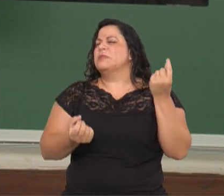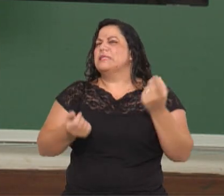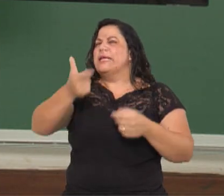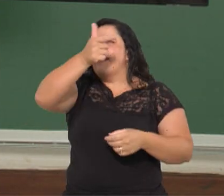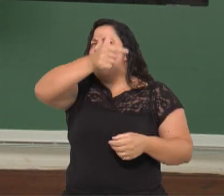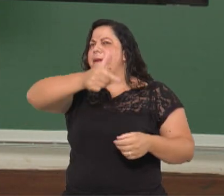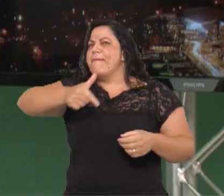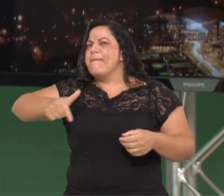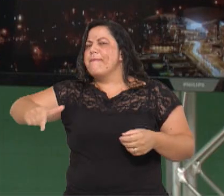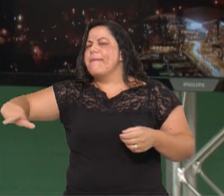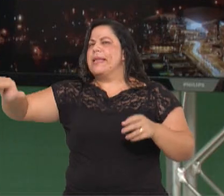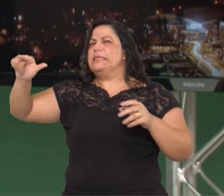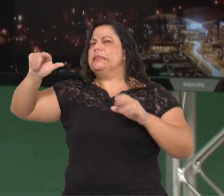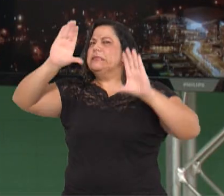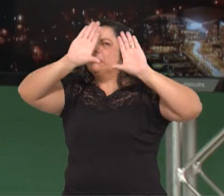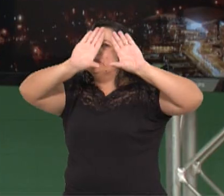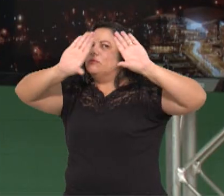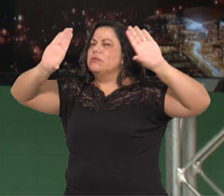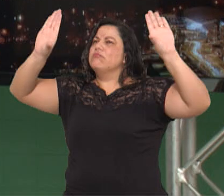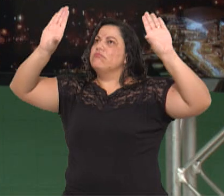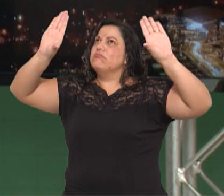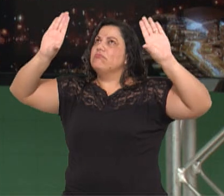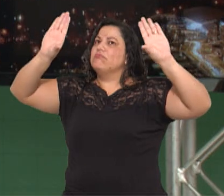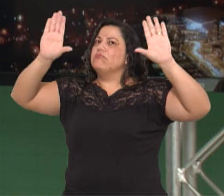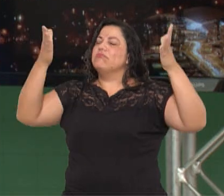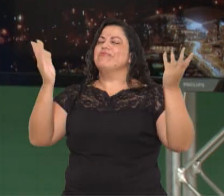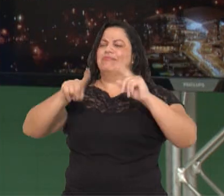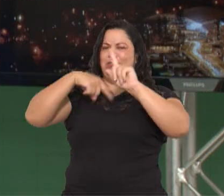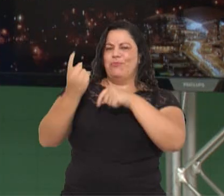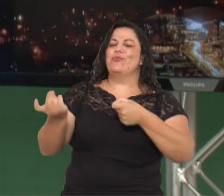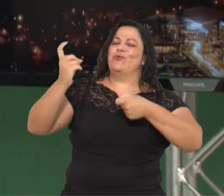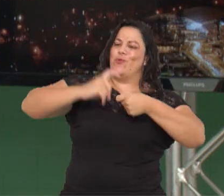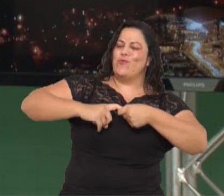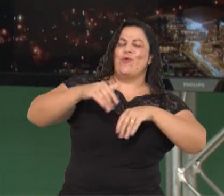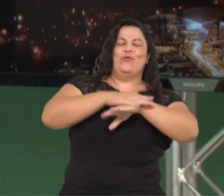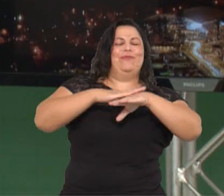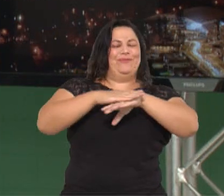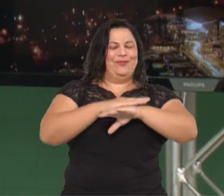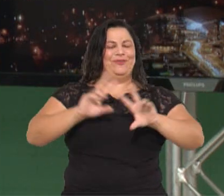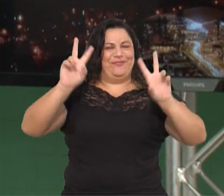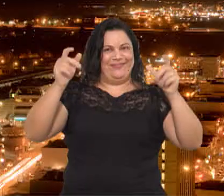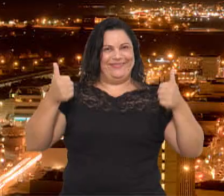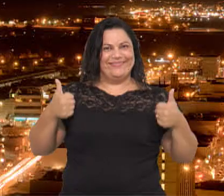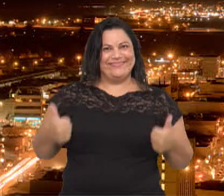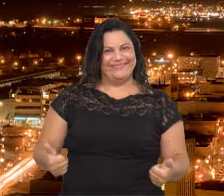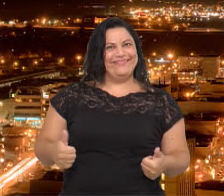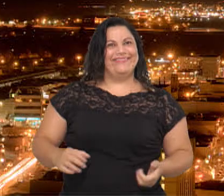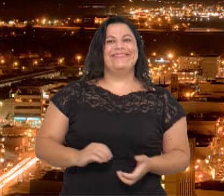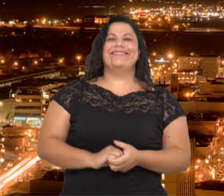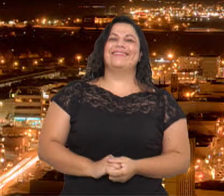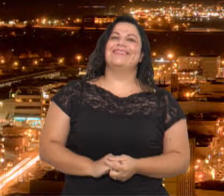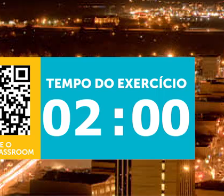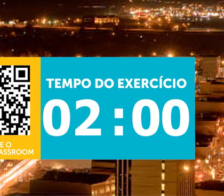os dias no céu? Daqui a pouco eu volto para a gente conversar sobre isso.